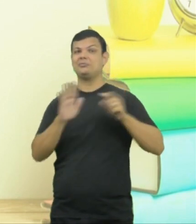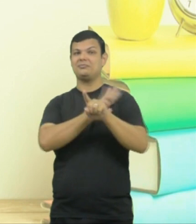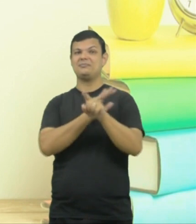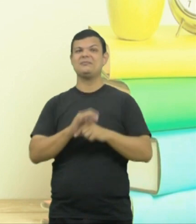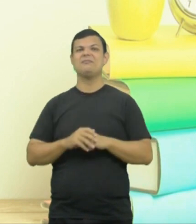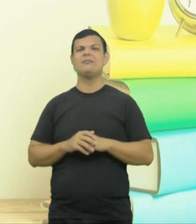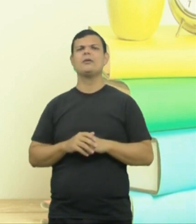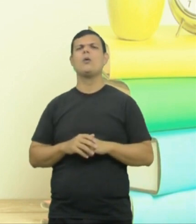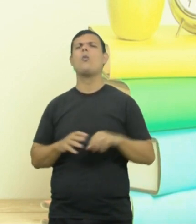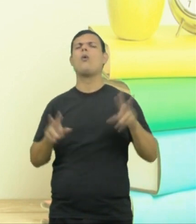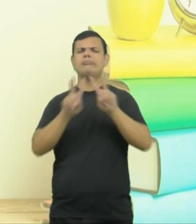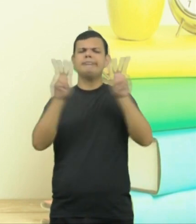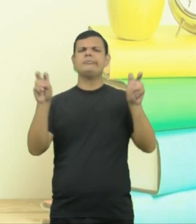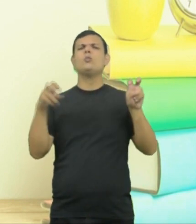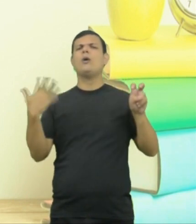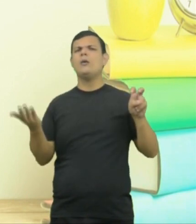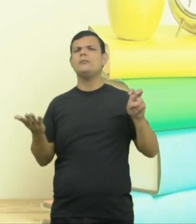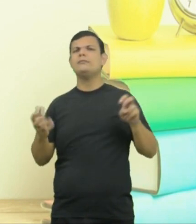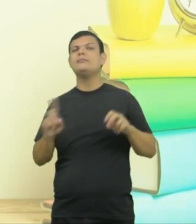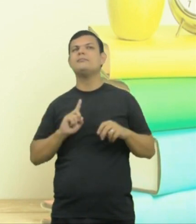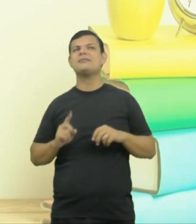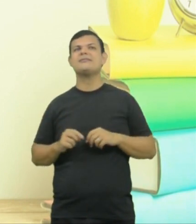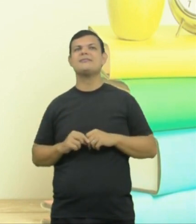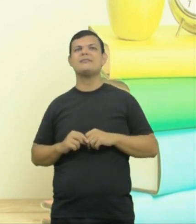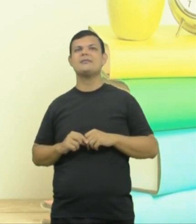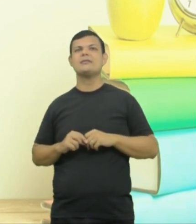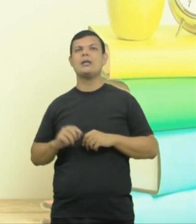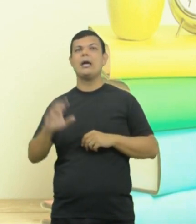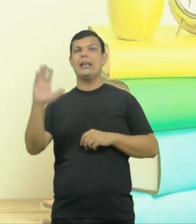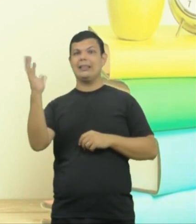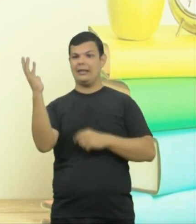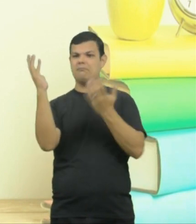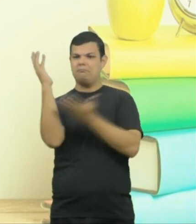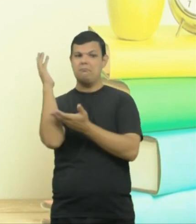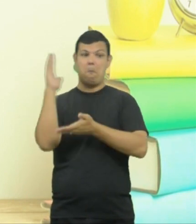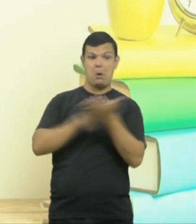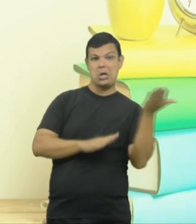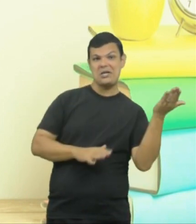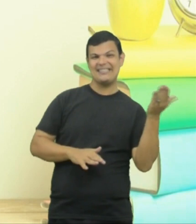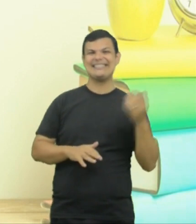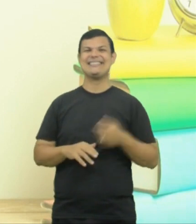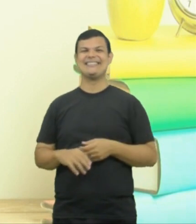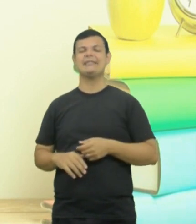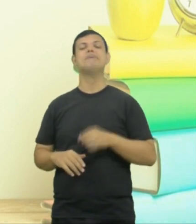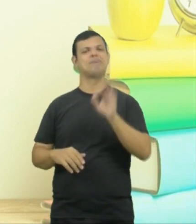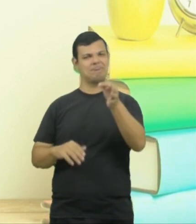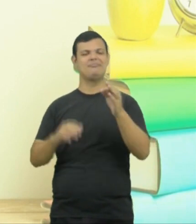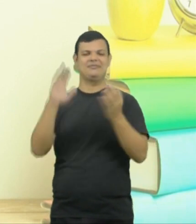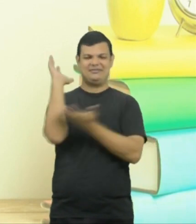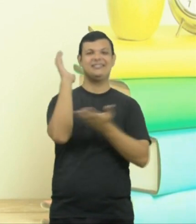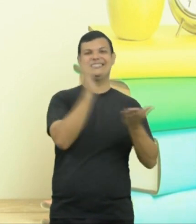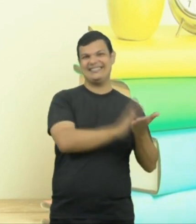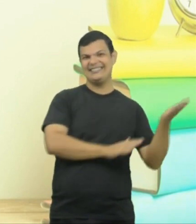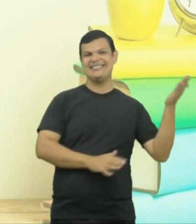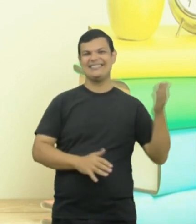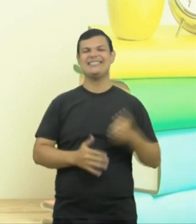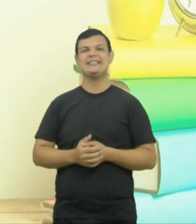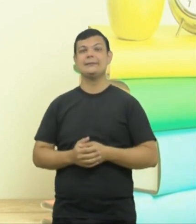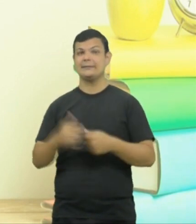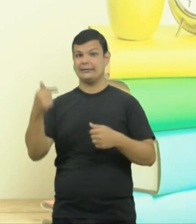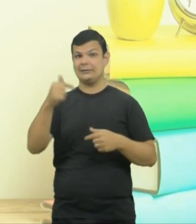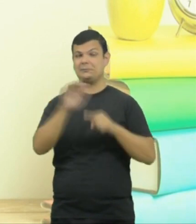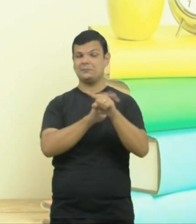Quem é o narrador do conto? Tempo para você. O menino que conta que a árvore iria ser derrubada. Muito bem. O narrador do conto parece ser um menino. Em que